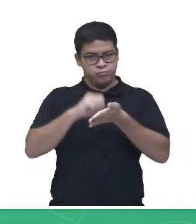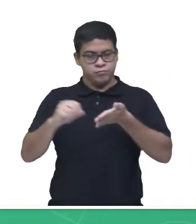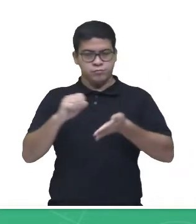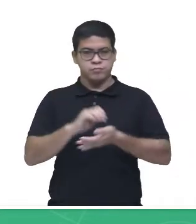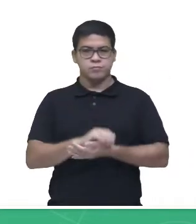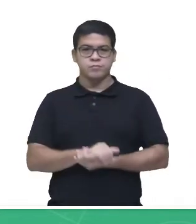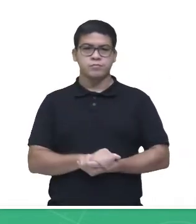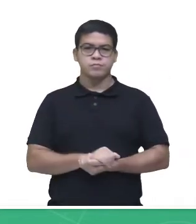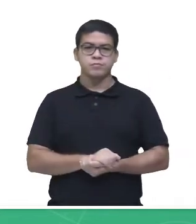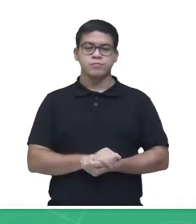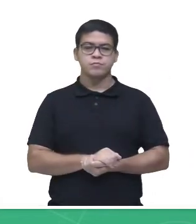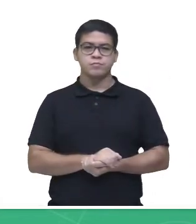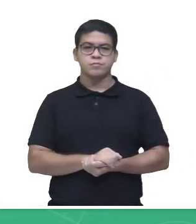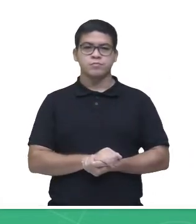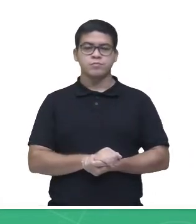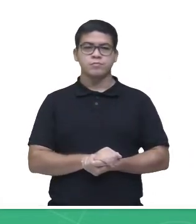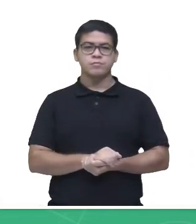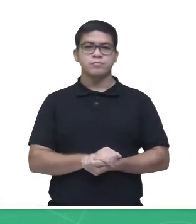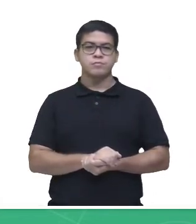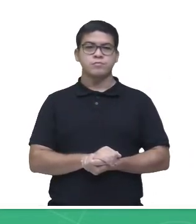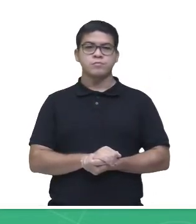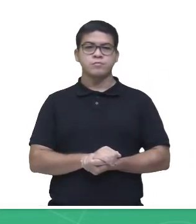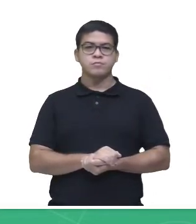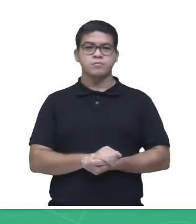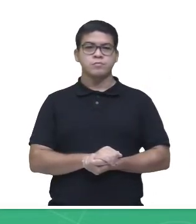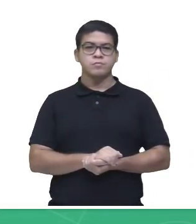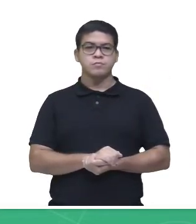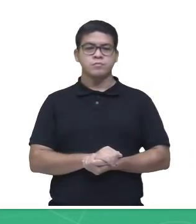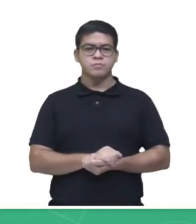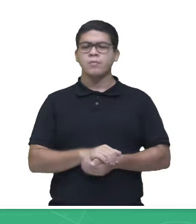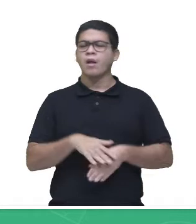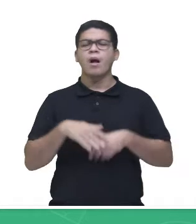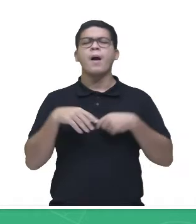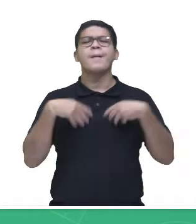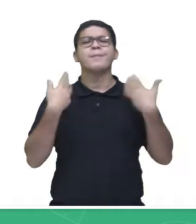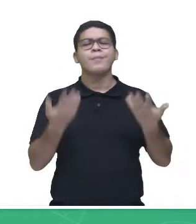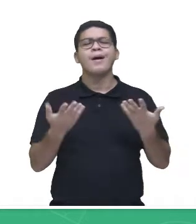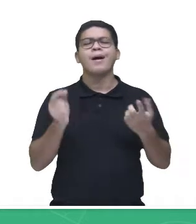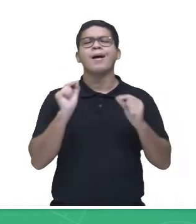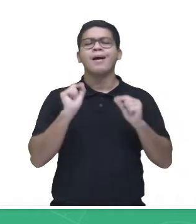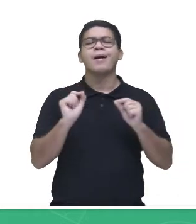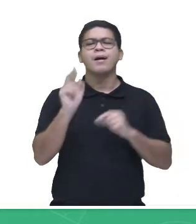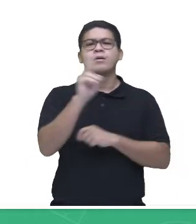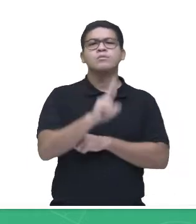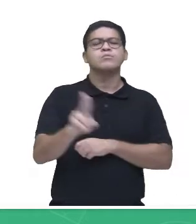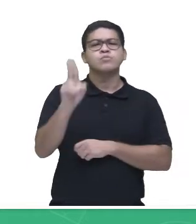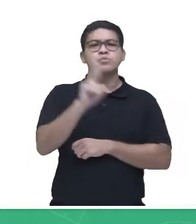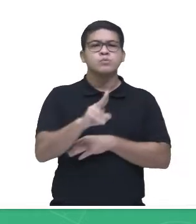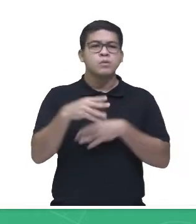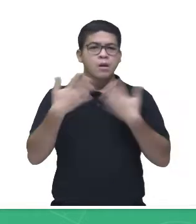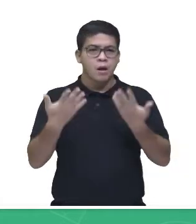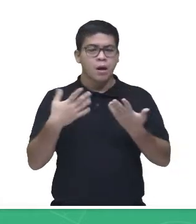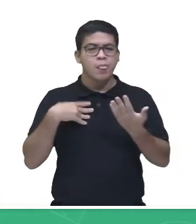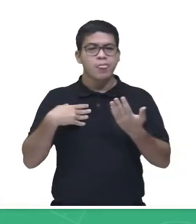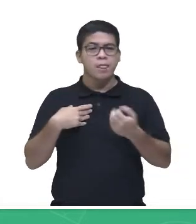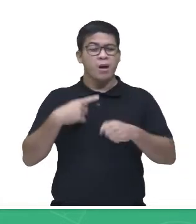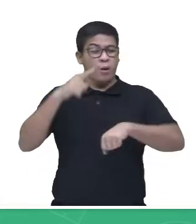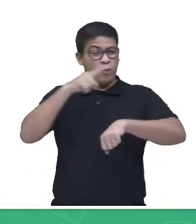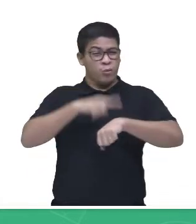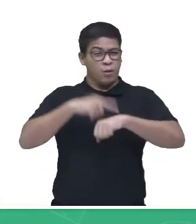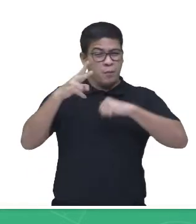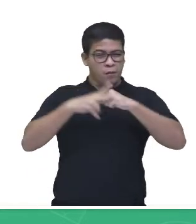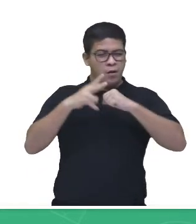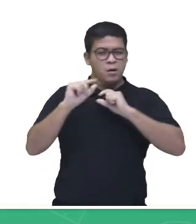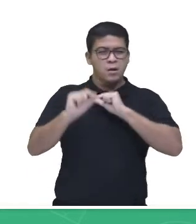adiante. Pretérito perfeito composto. Para que serve? Esse tempo verbal não é só a questão de estudar o